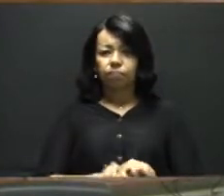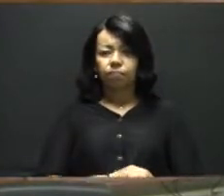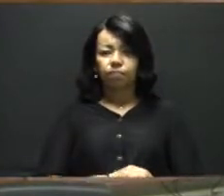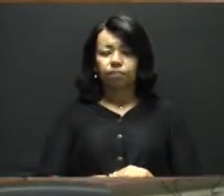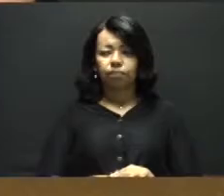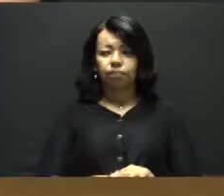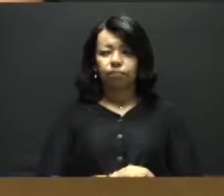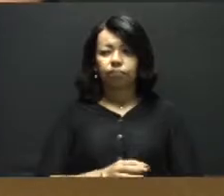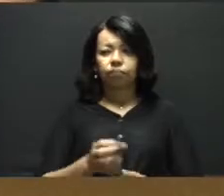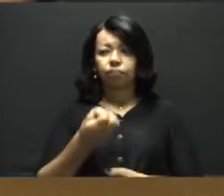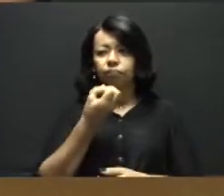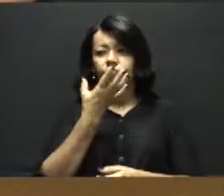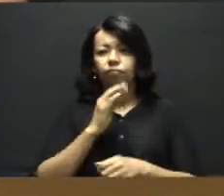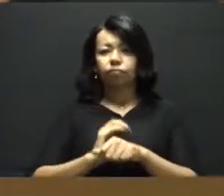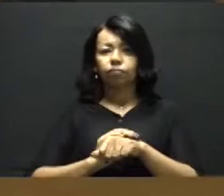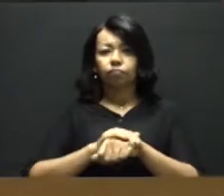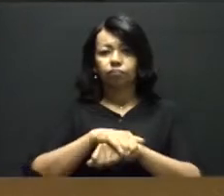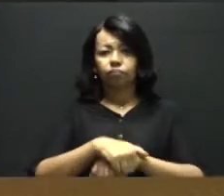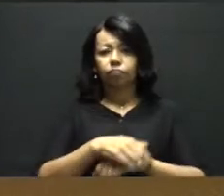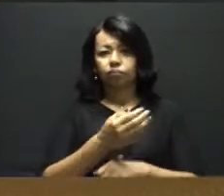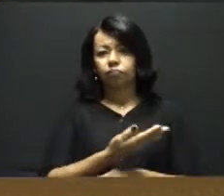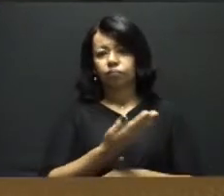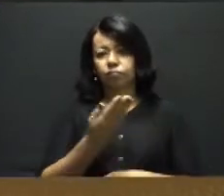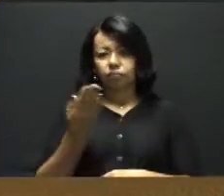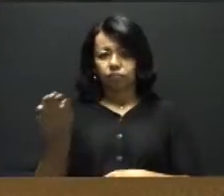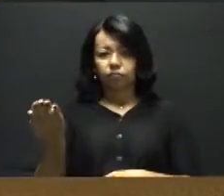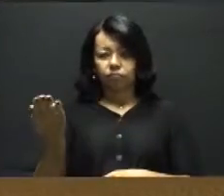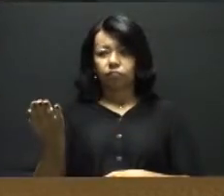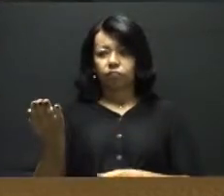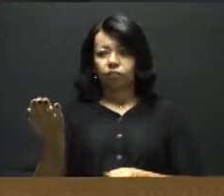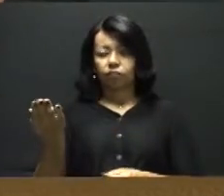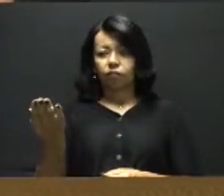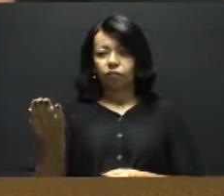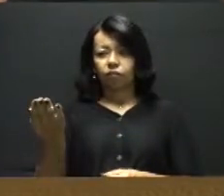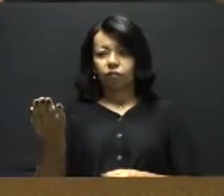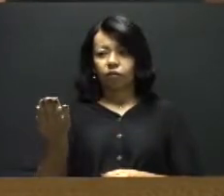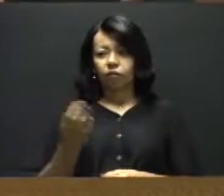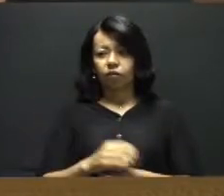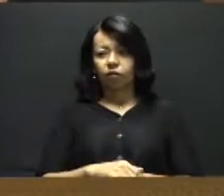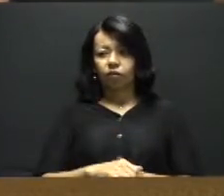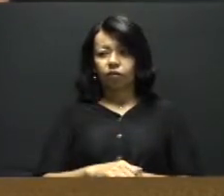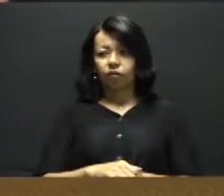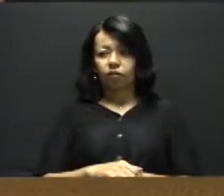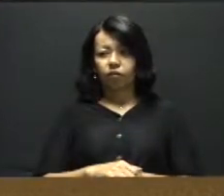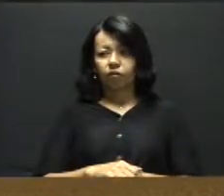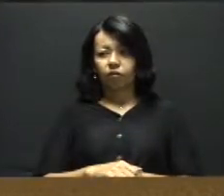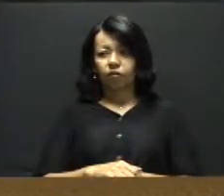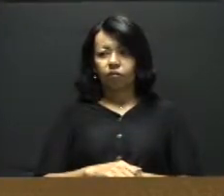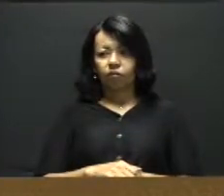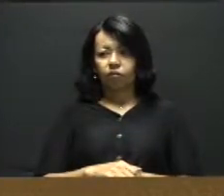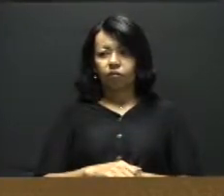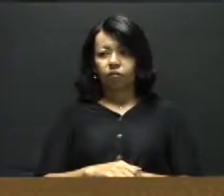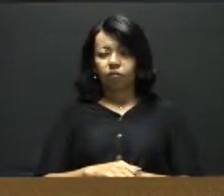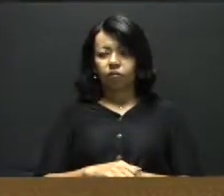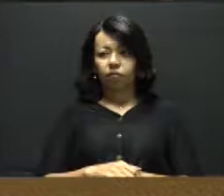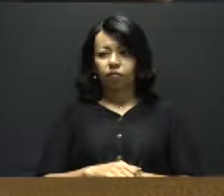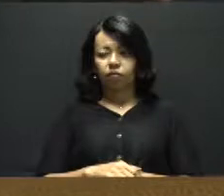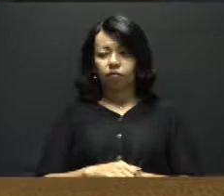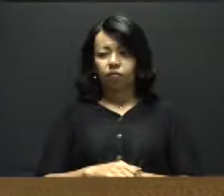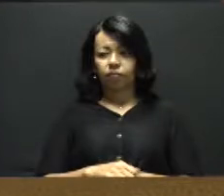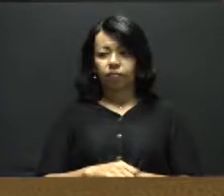boa noite a todos é eu fiz um agradecimento que anotei que não gostaria de agradecer a todo